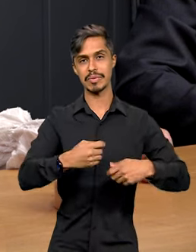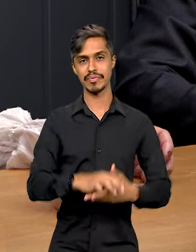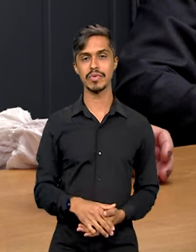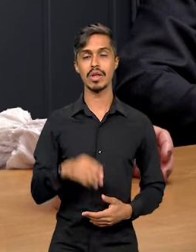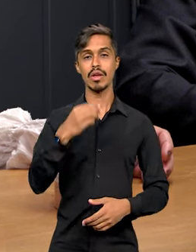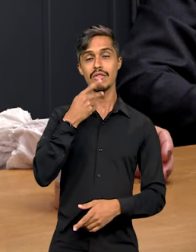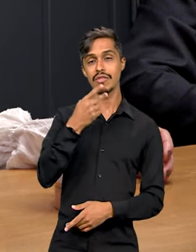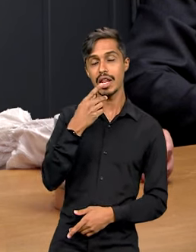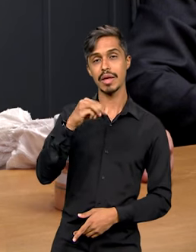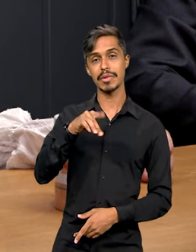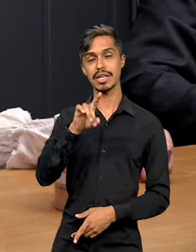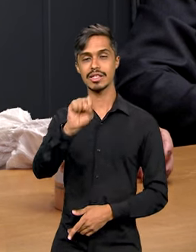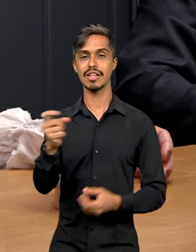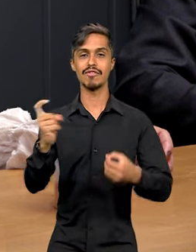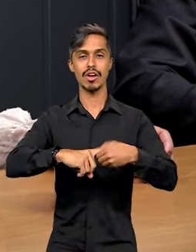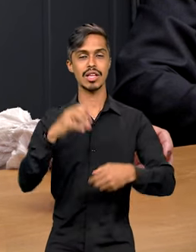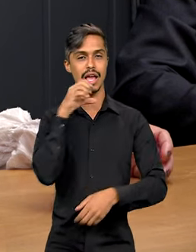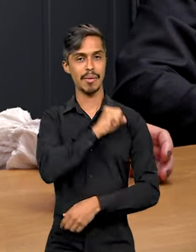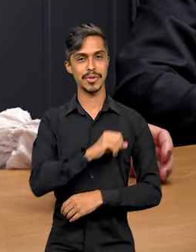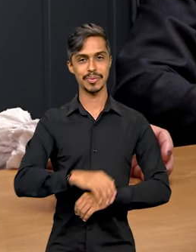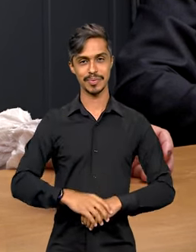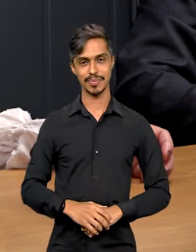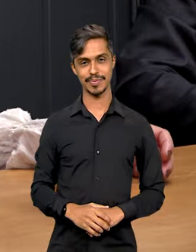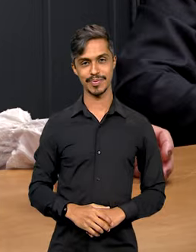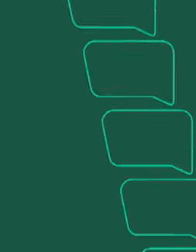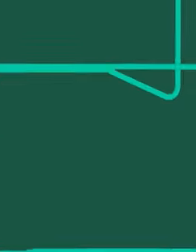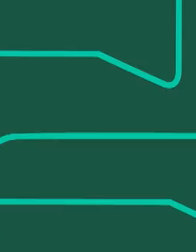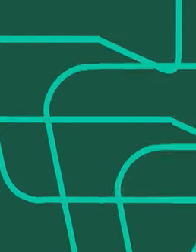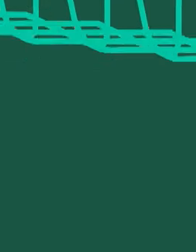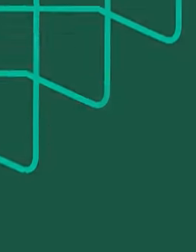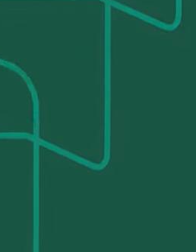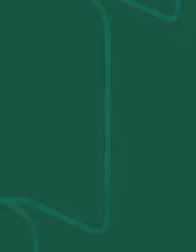precisa o fala MDS volta em